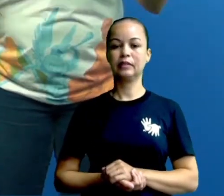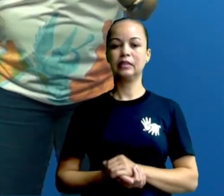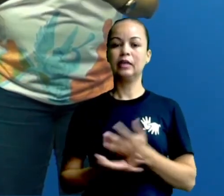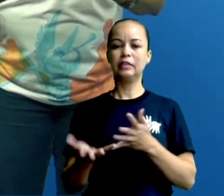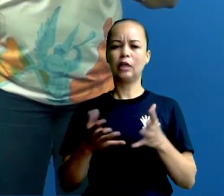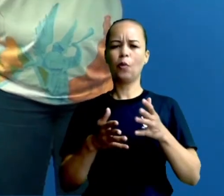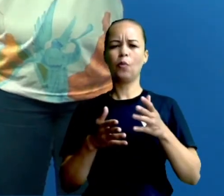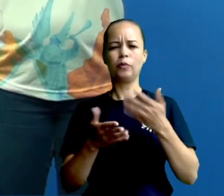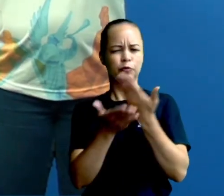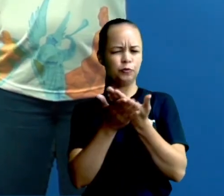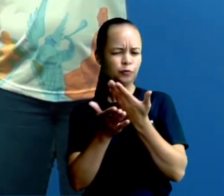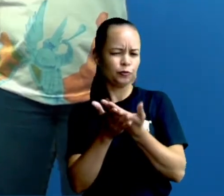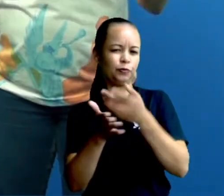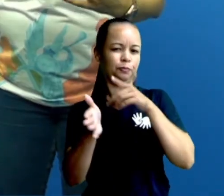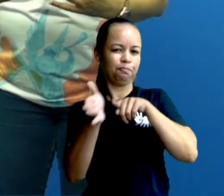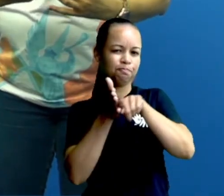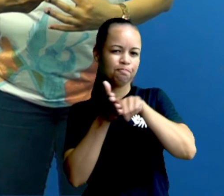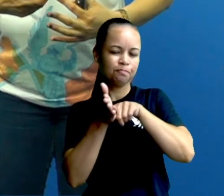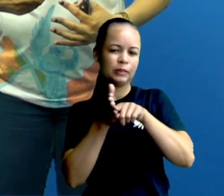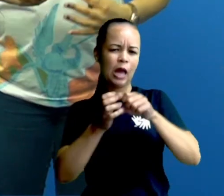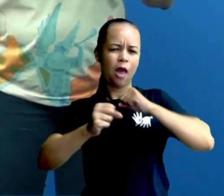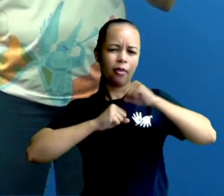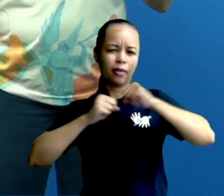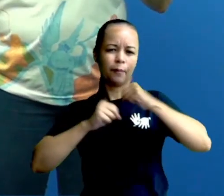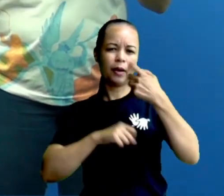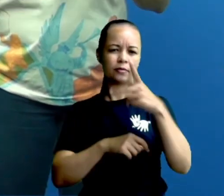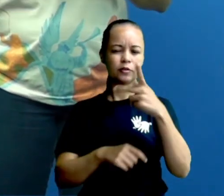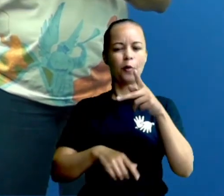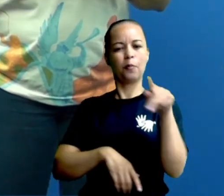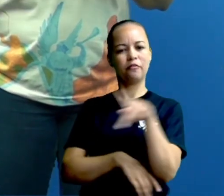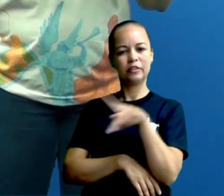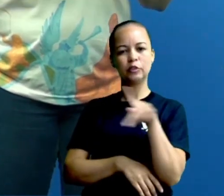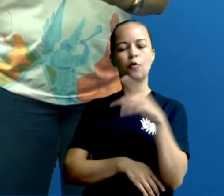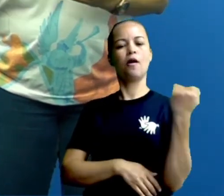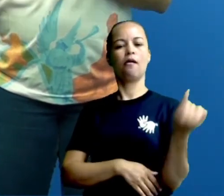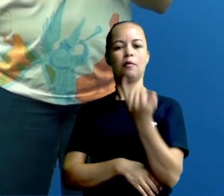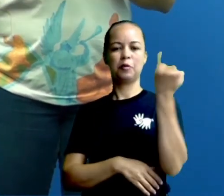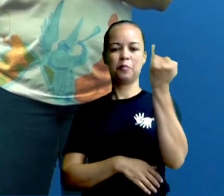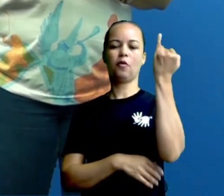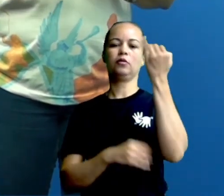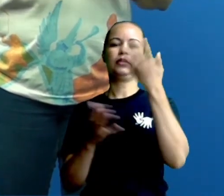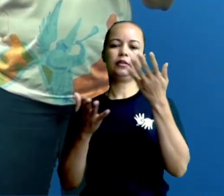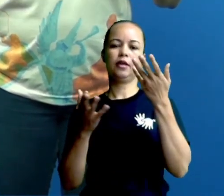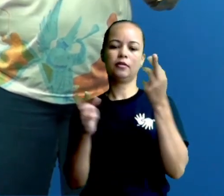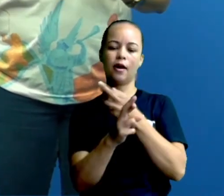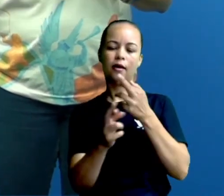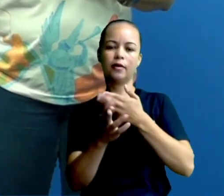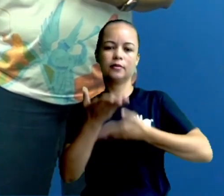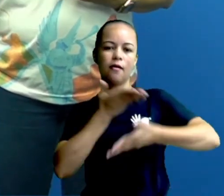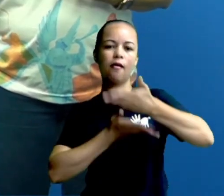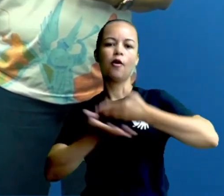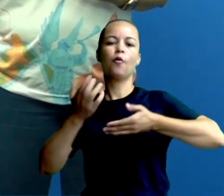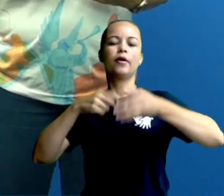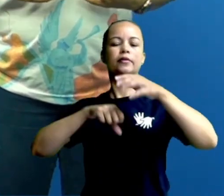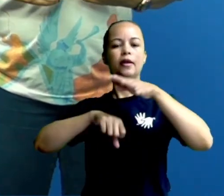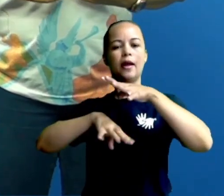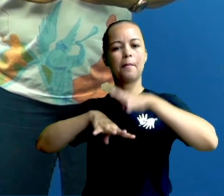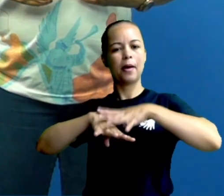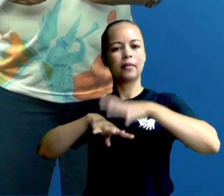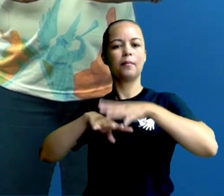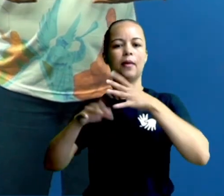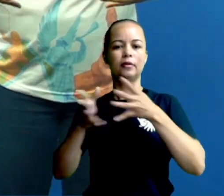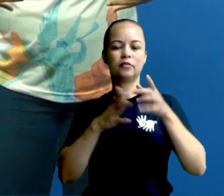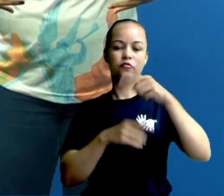estuda, pesquisa, debate com o teu professor, porque é importante essa relação da matemática para que você